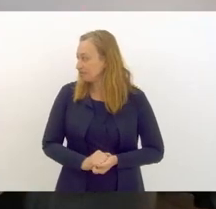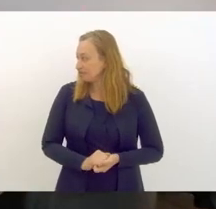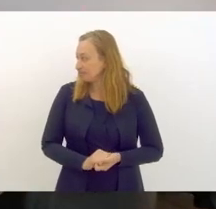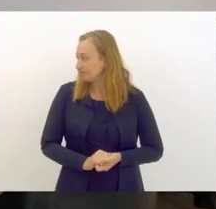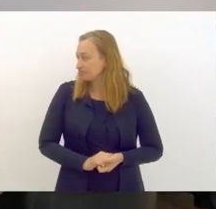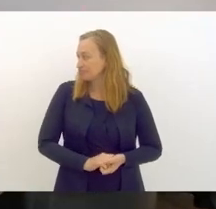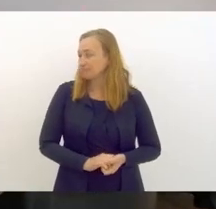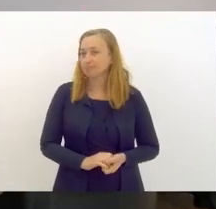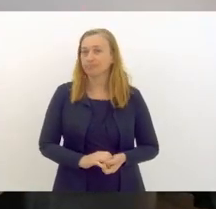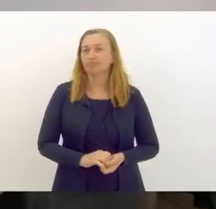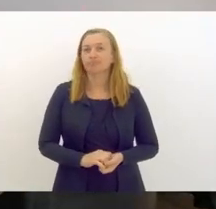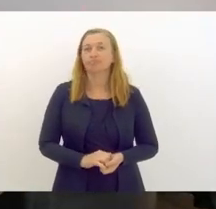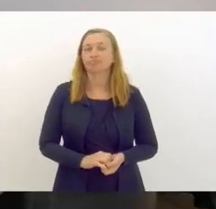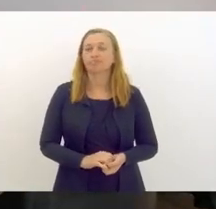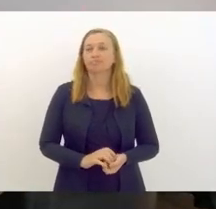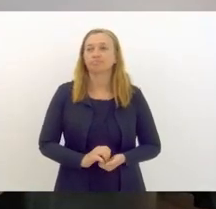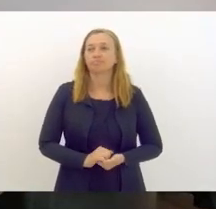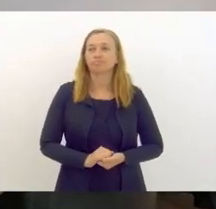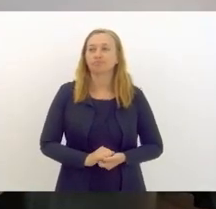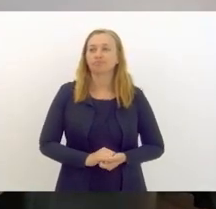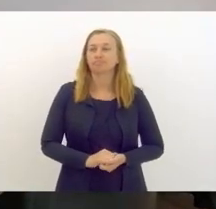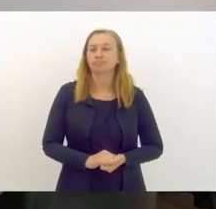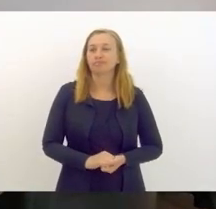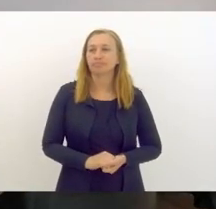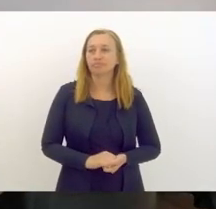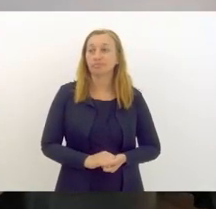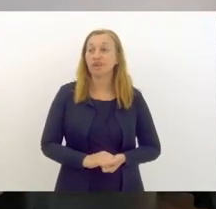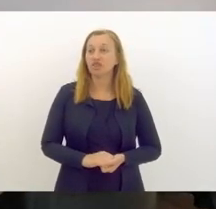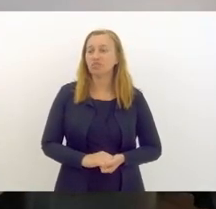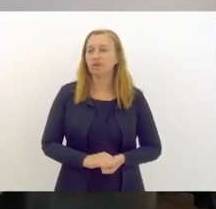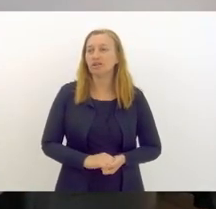E também, Nádia Moreira.